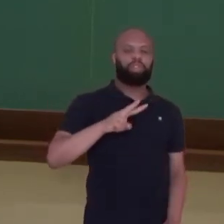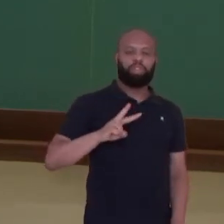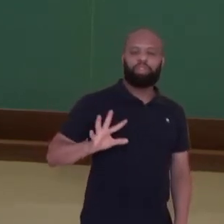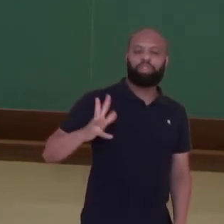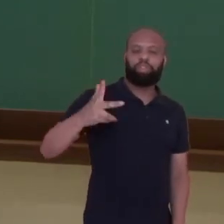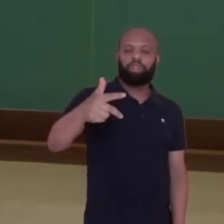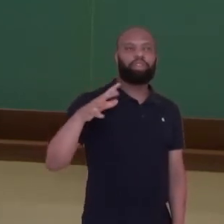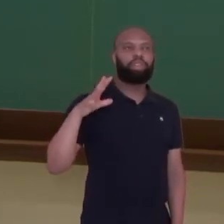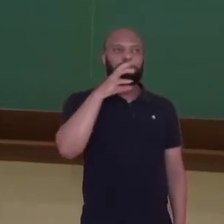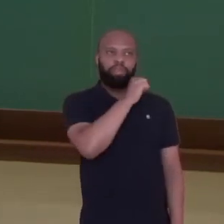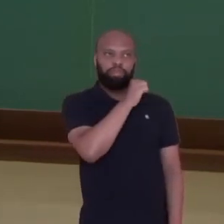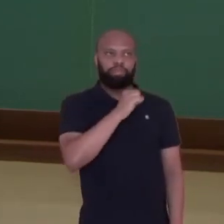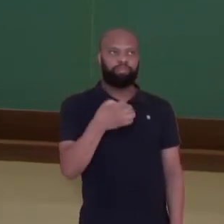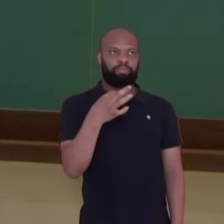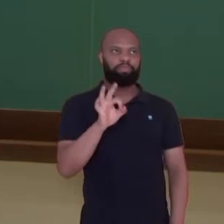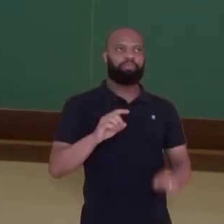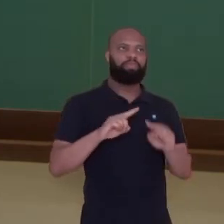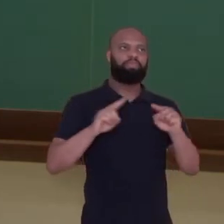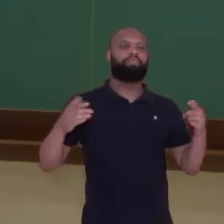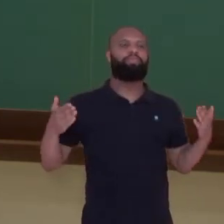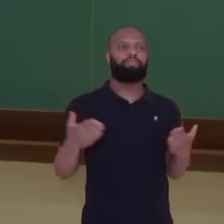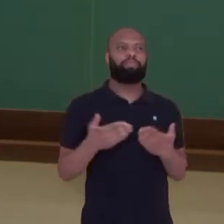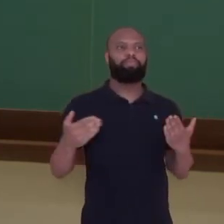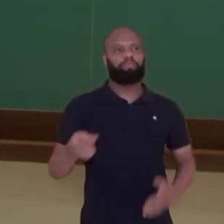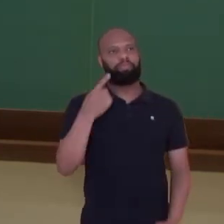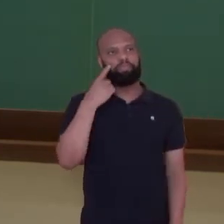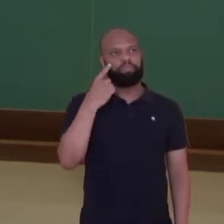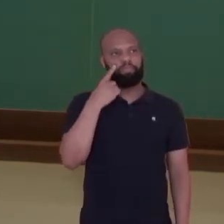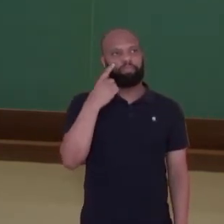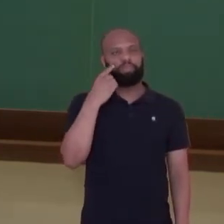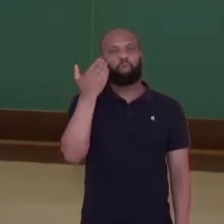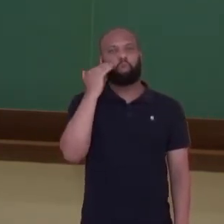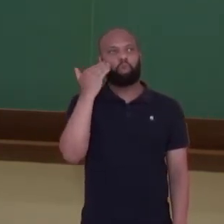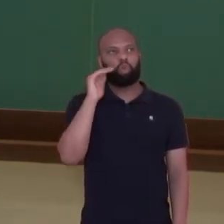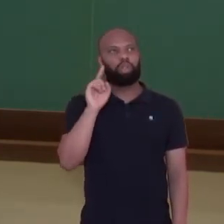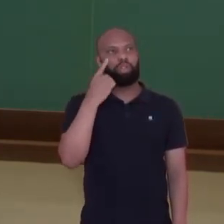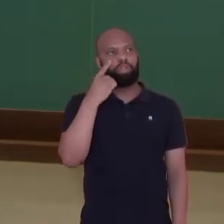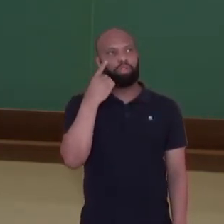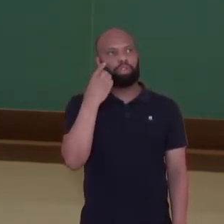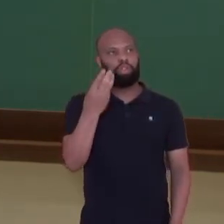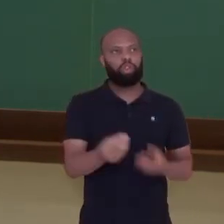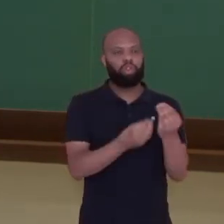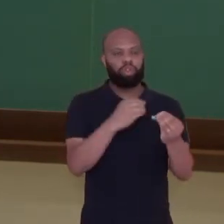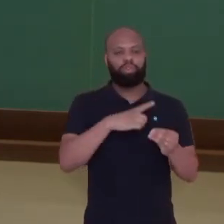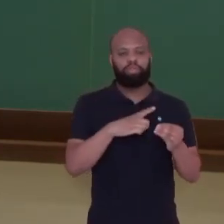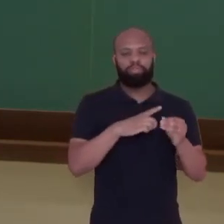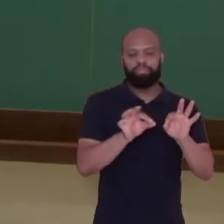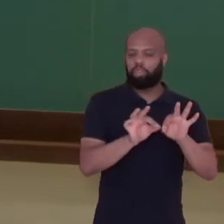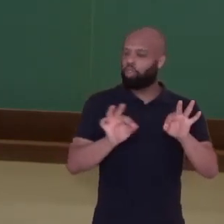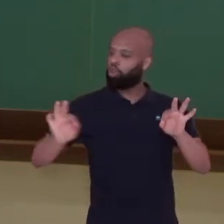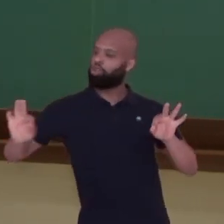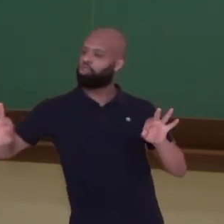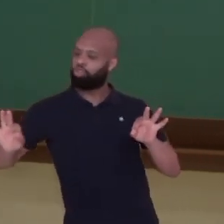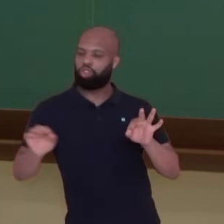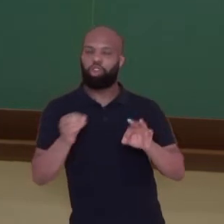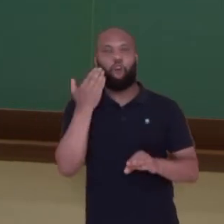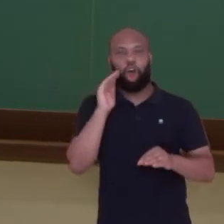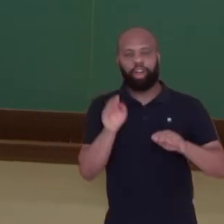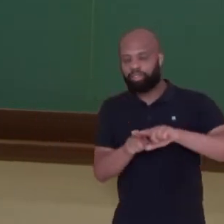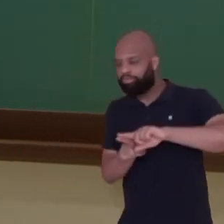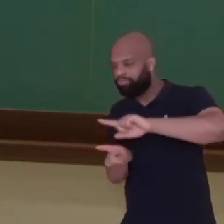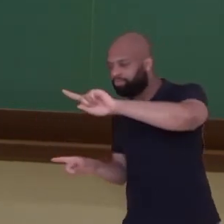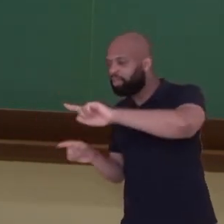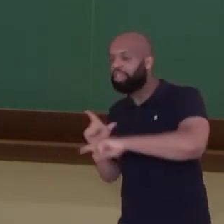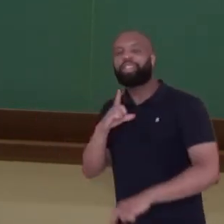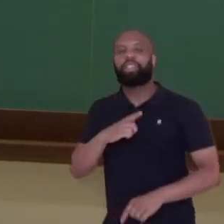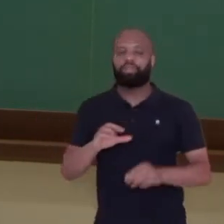velocidade é mais rápida. Mas agora repare no rosa. Olha como está afastado, como está